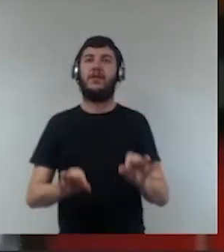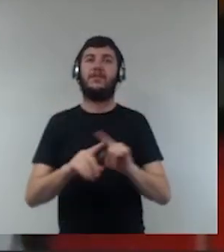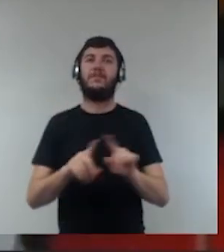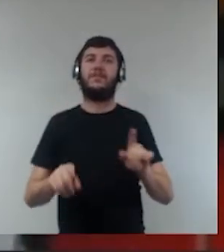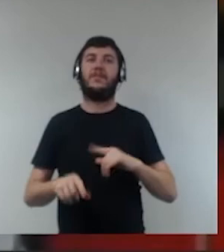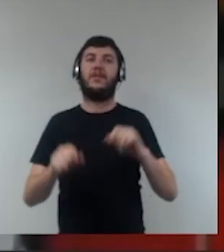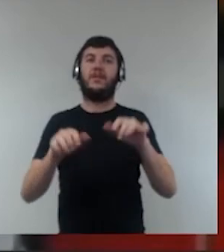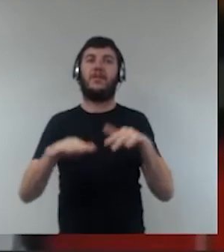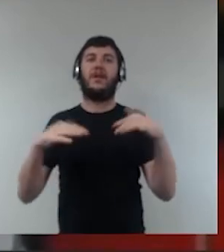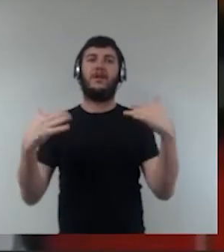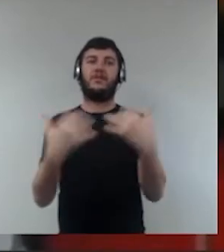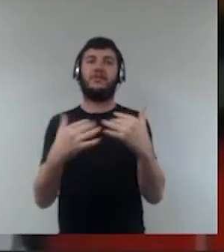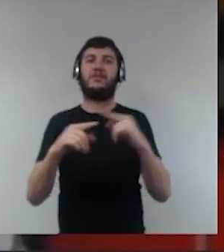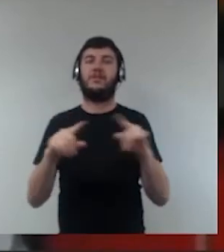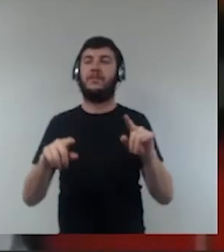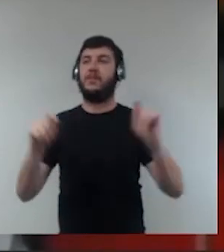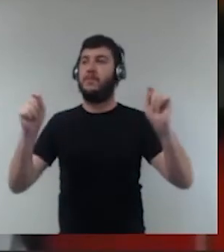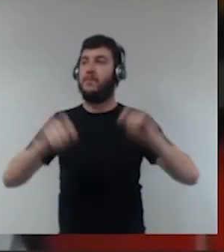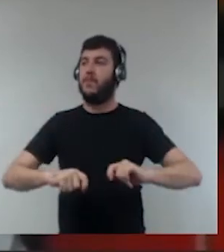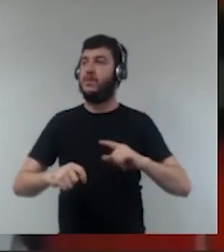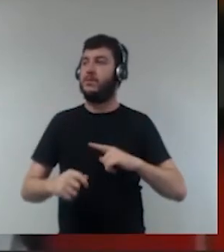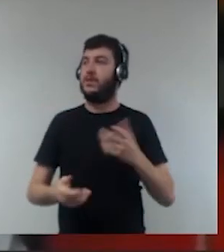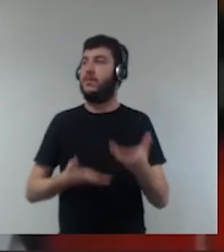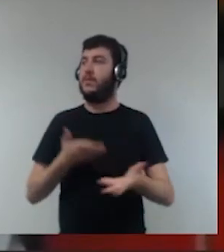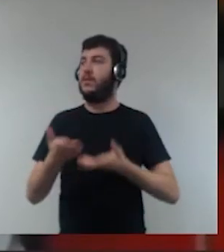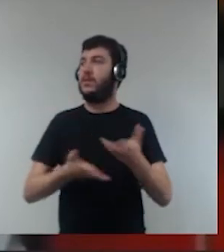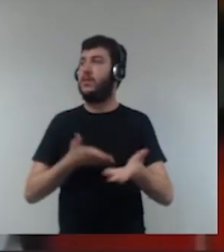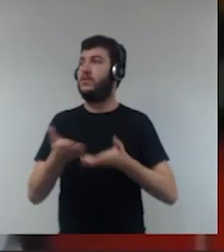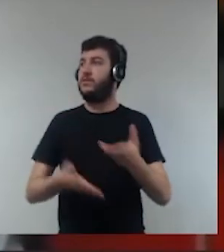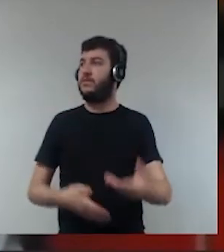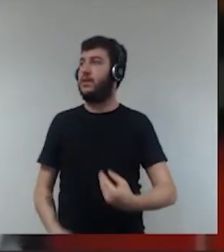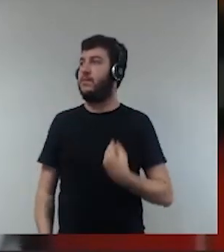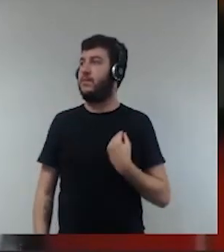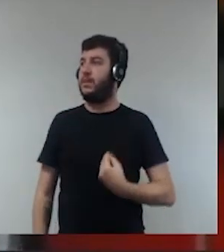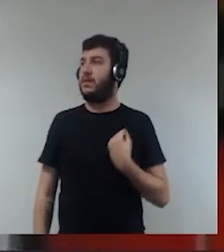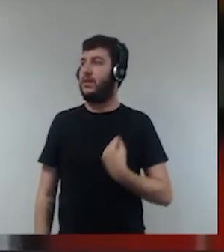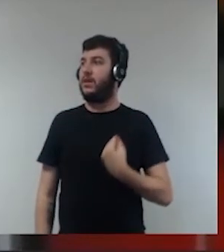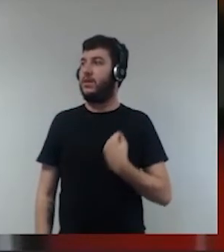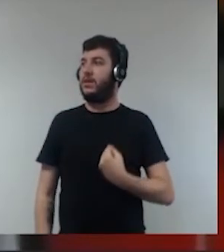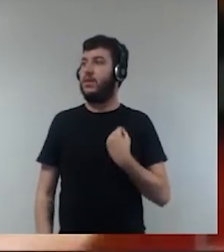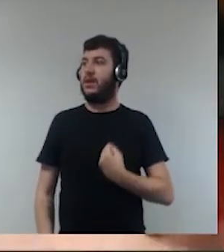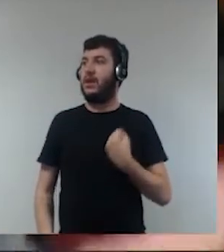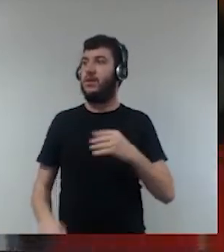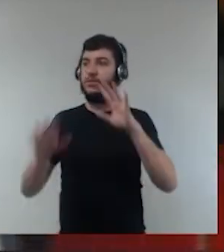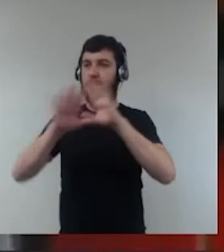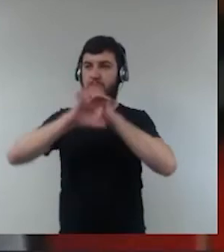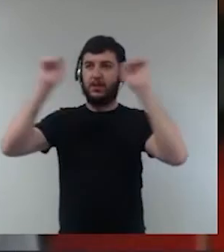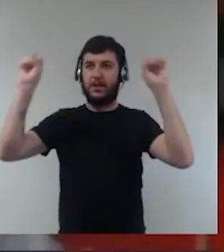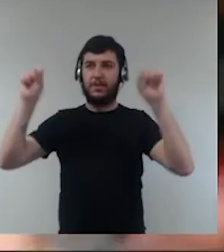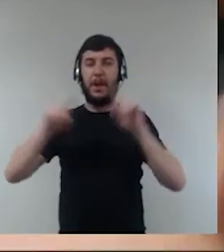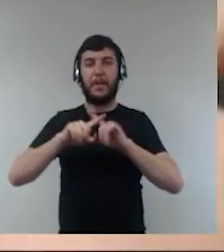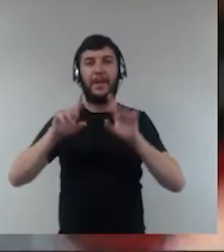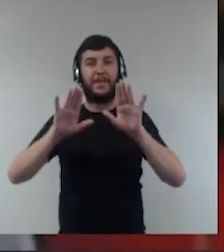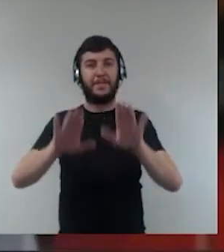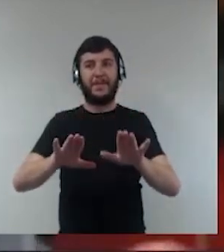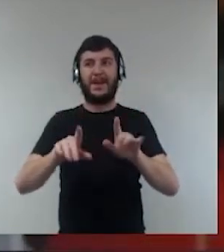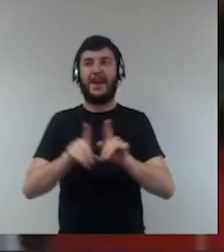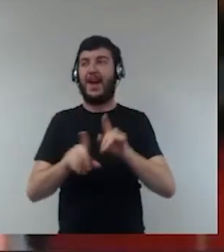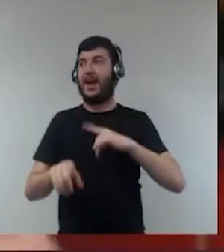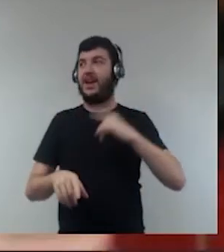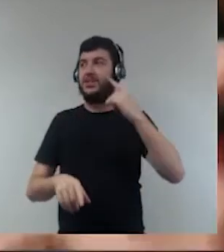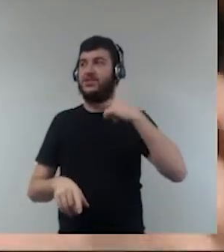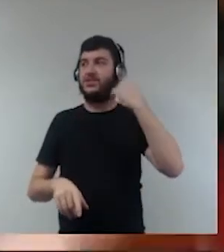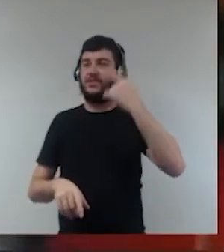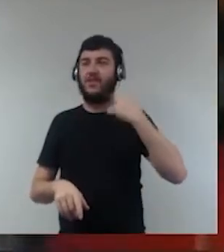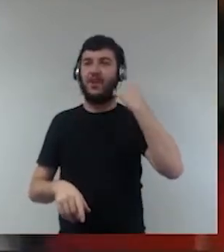ter atendimento presencial nos tribunais. Mas a advocacia continua tendo que ir atrás da prova,